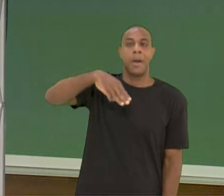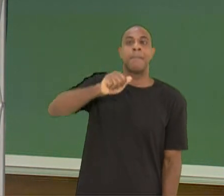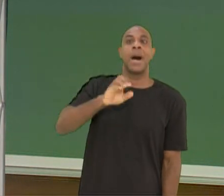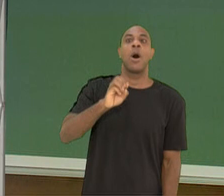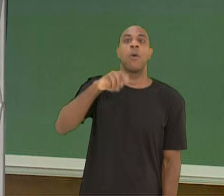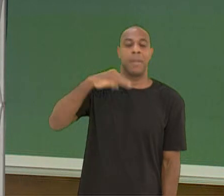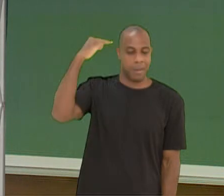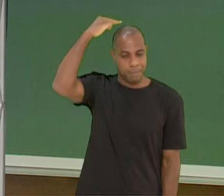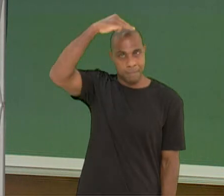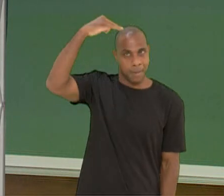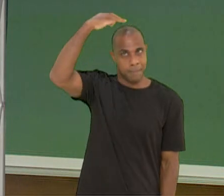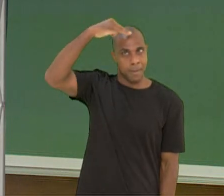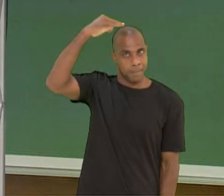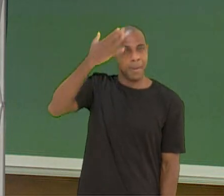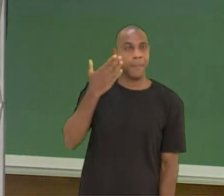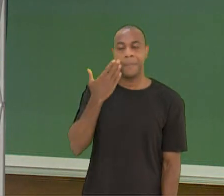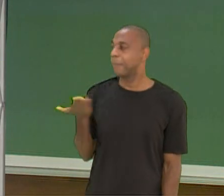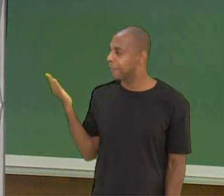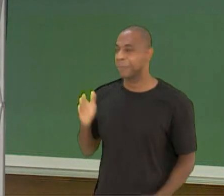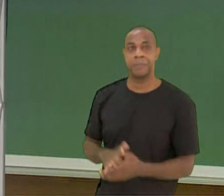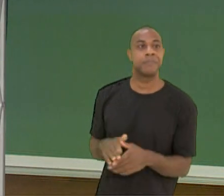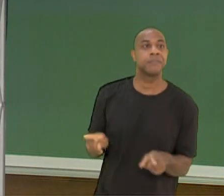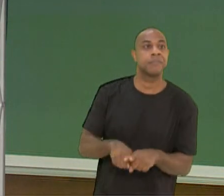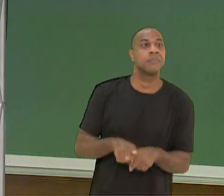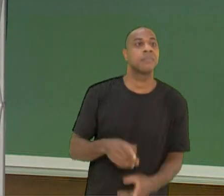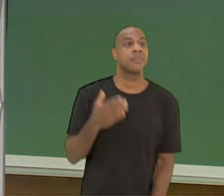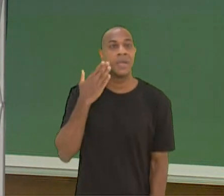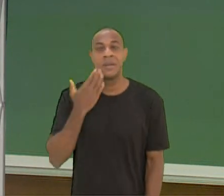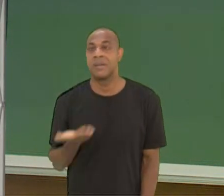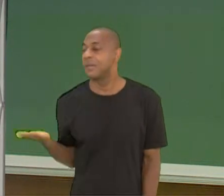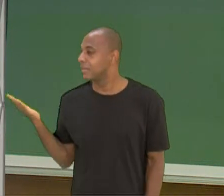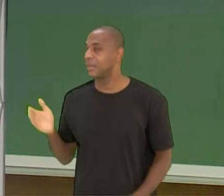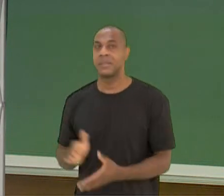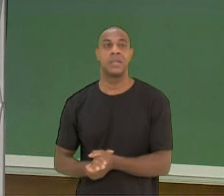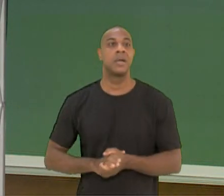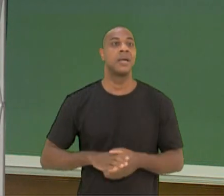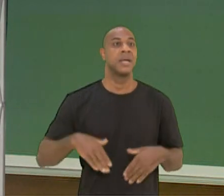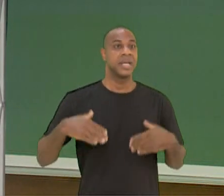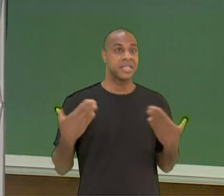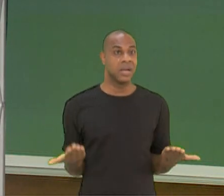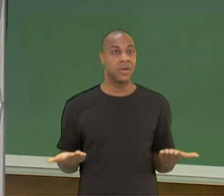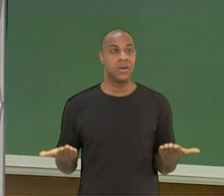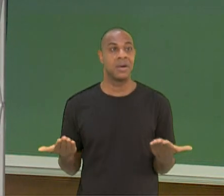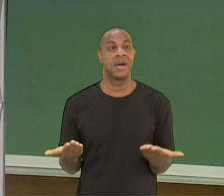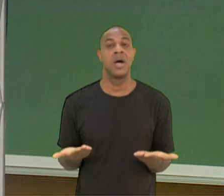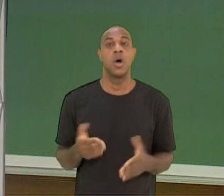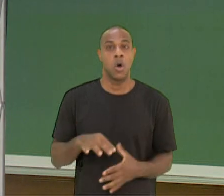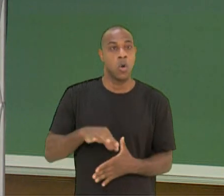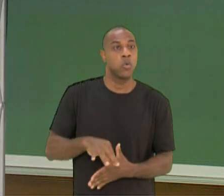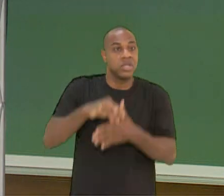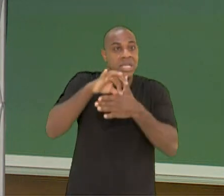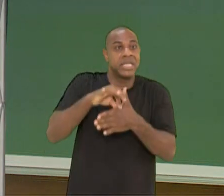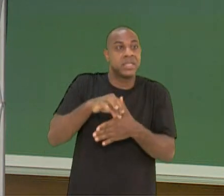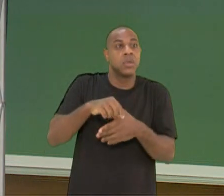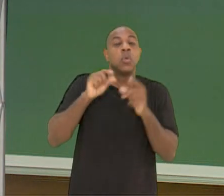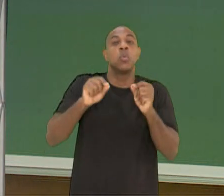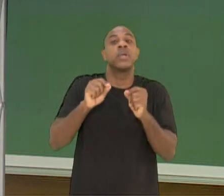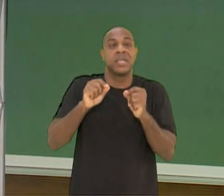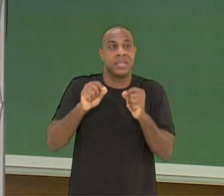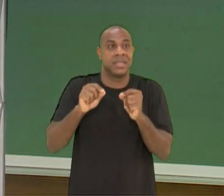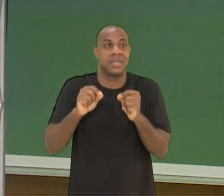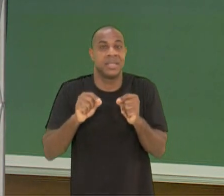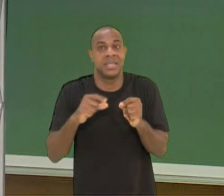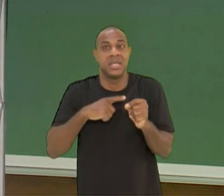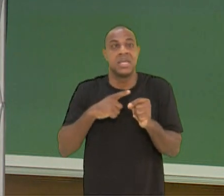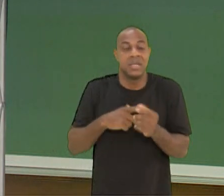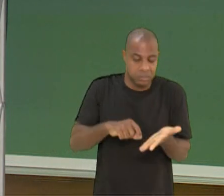pregam a interpretação literal dos preceitos que estão no Alcorão. Então, os líderes interpretam literalmente. O que